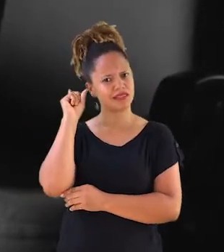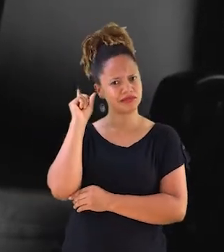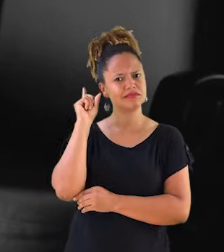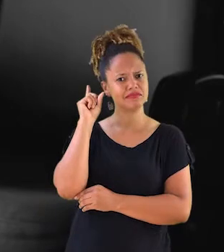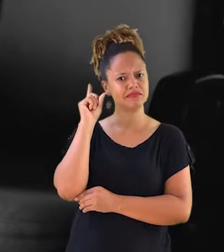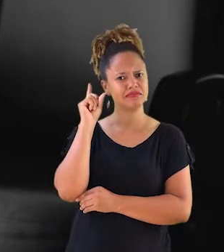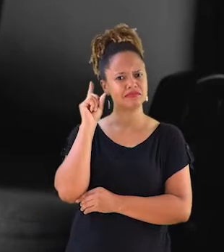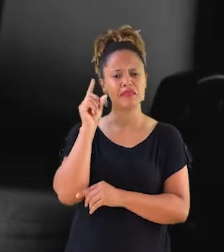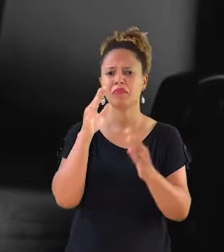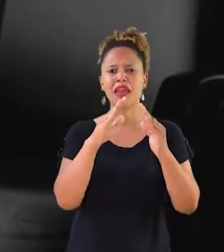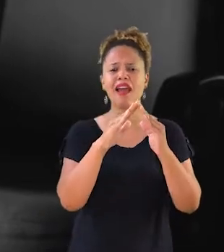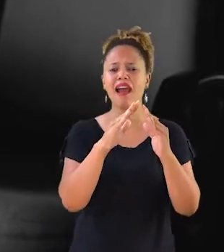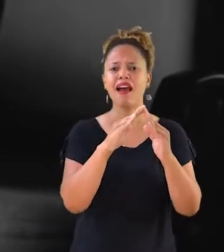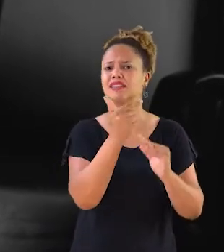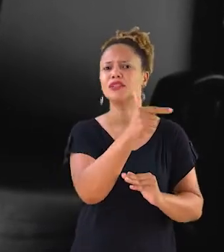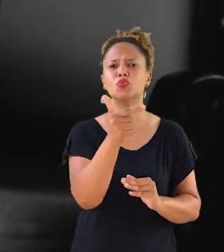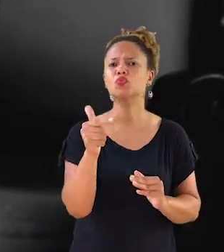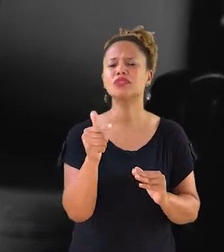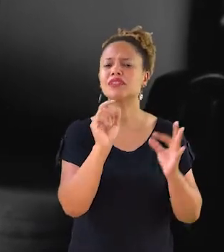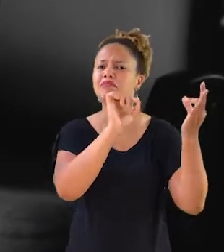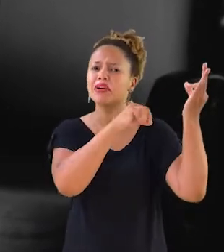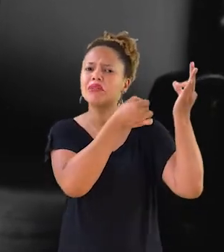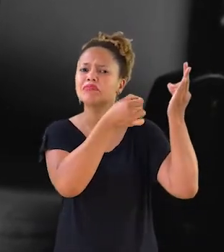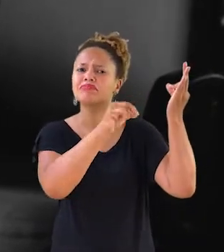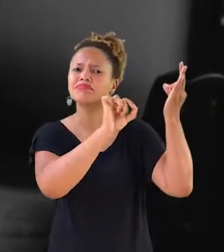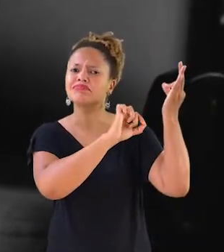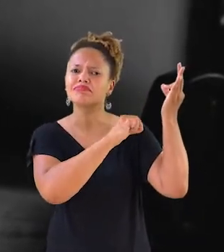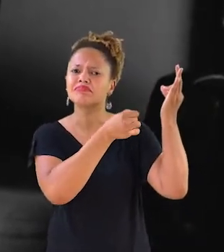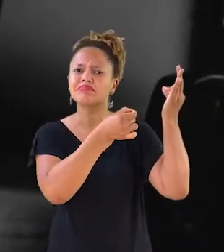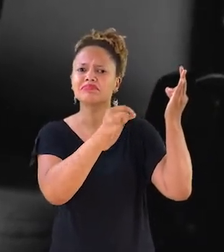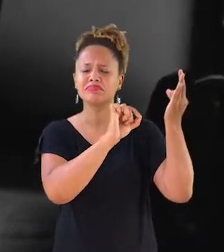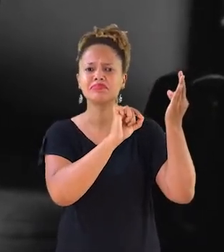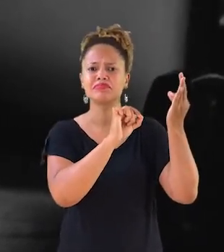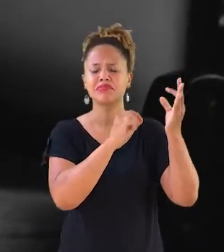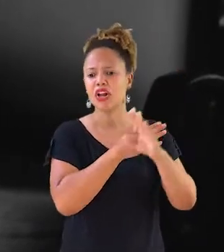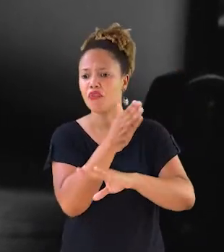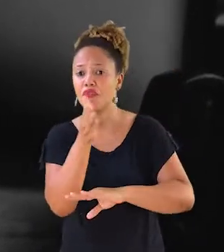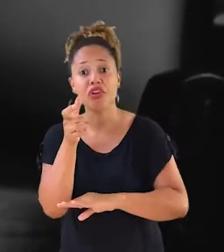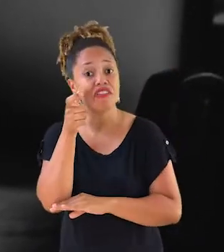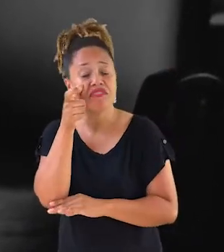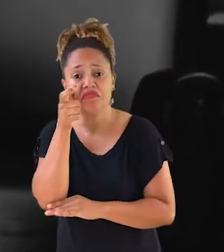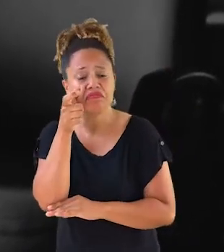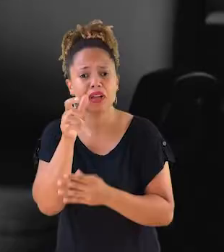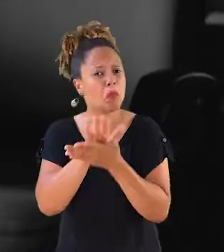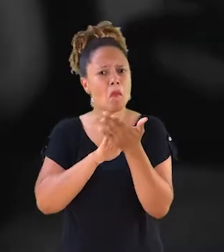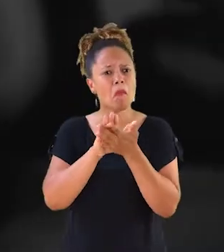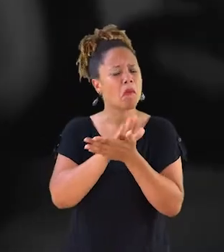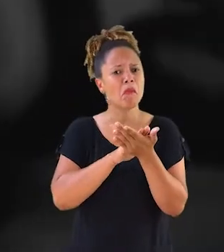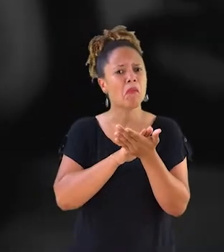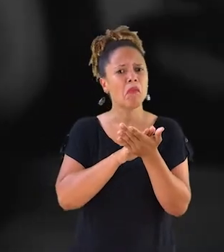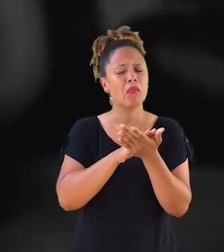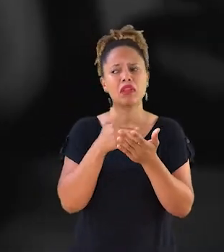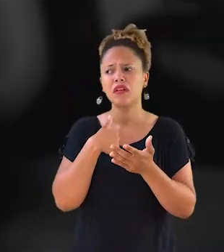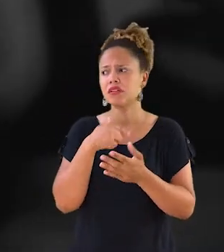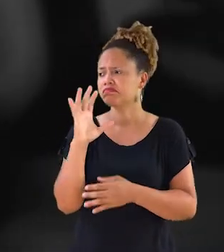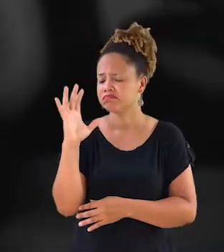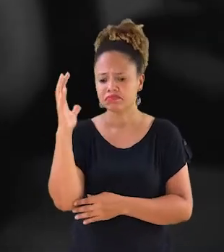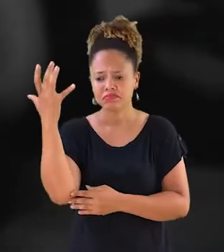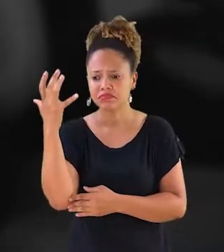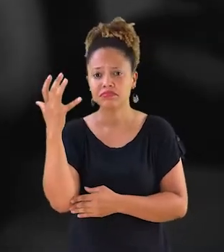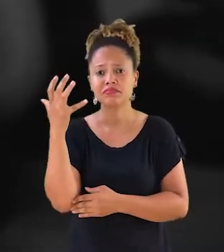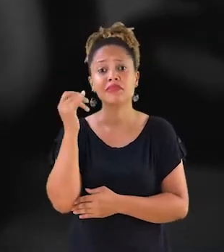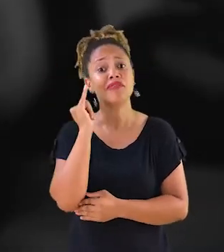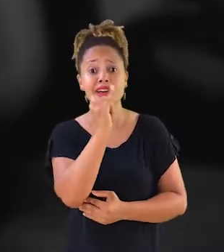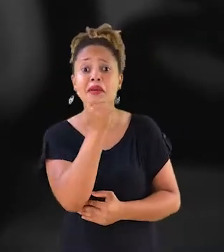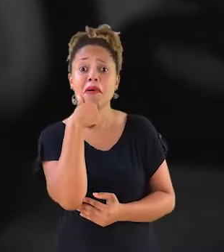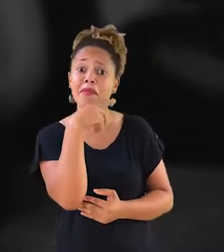casa não tinha um violino, não tinha ido nenhuma orquestra assistir, e foi alguma coisa assim que um dia eu disse para minha mãe que eu queria